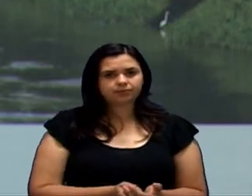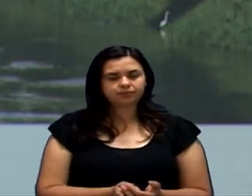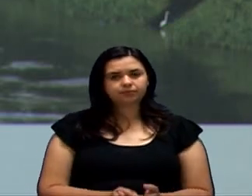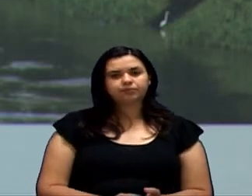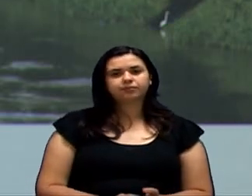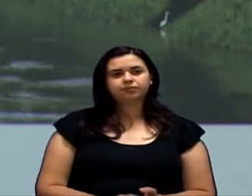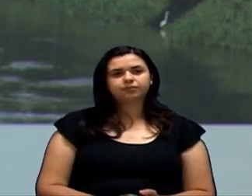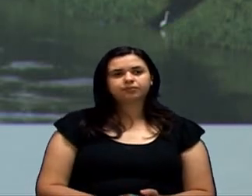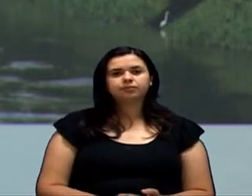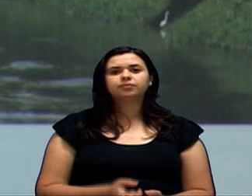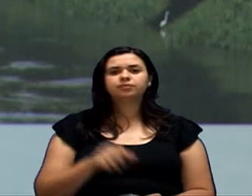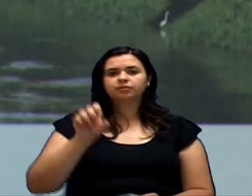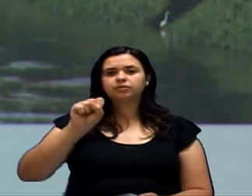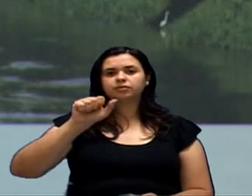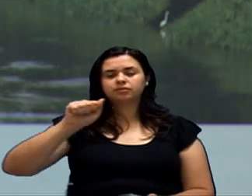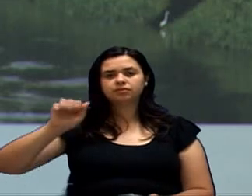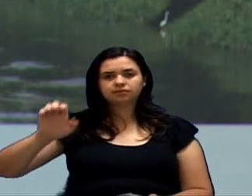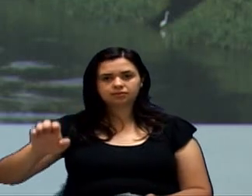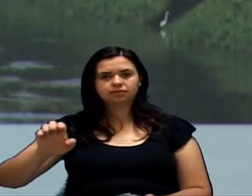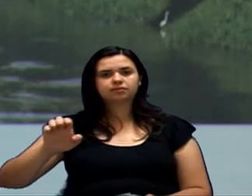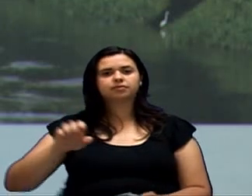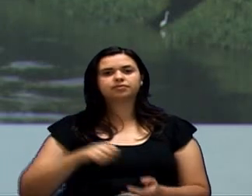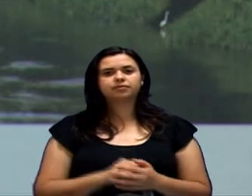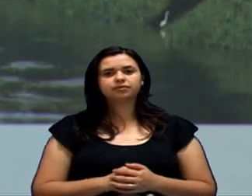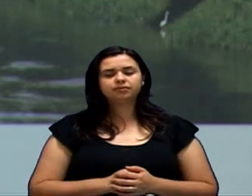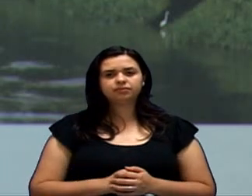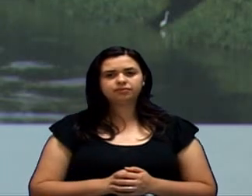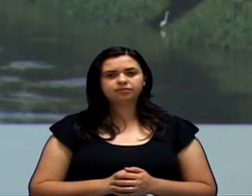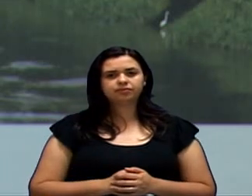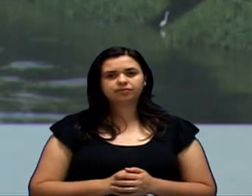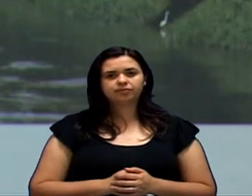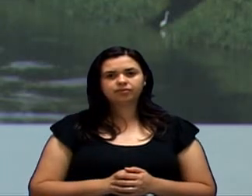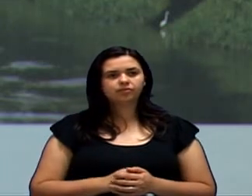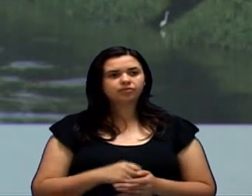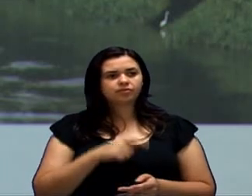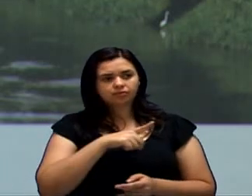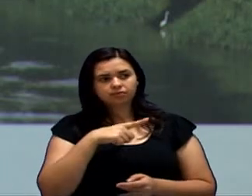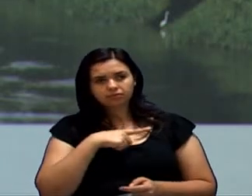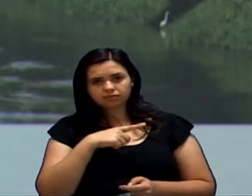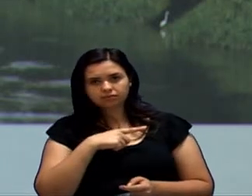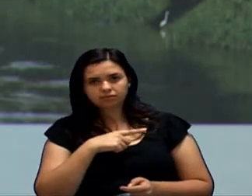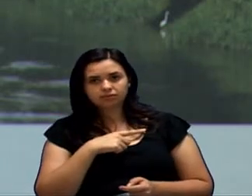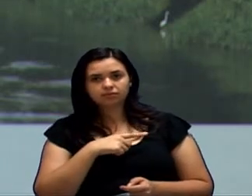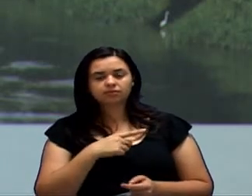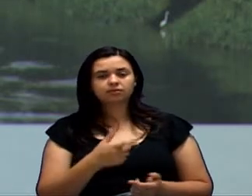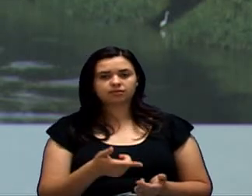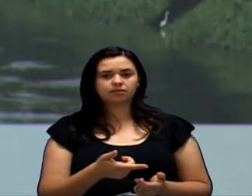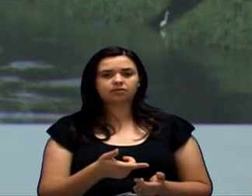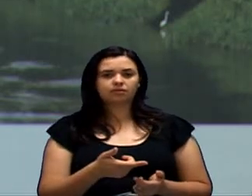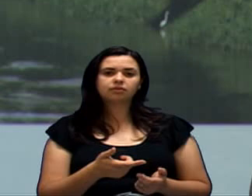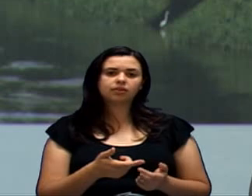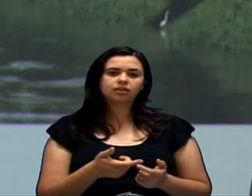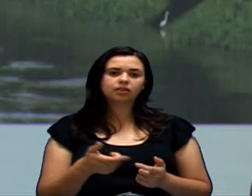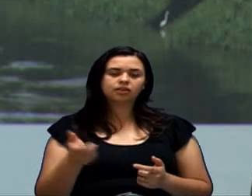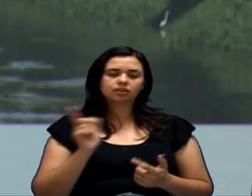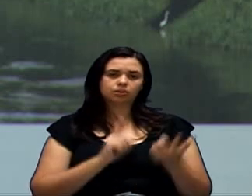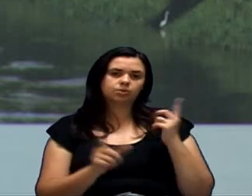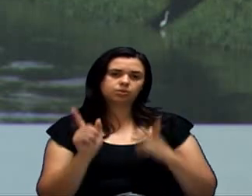seguinte, porque o SAI, vamos dizer assim, ele tem uma capacidade maior